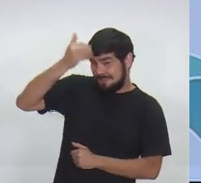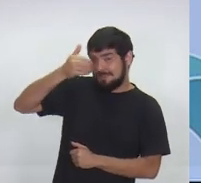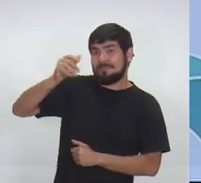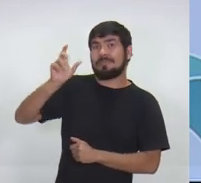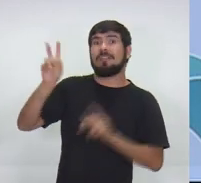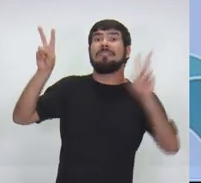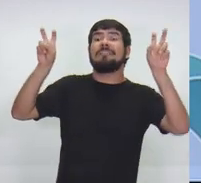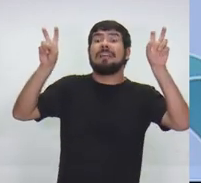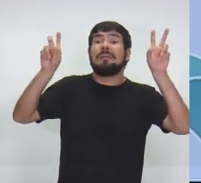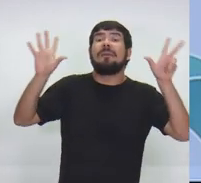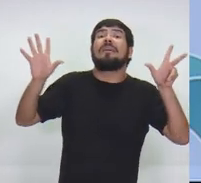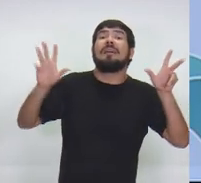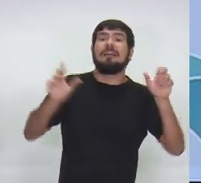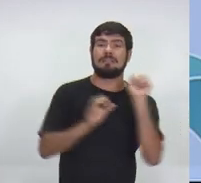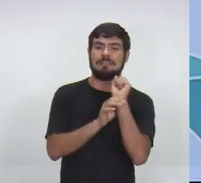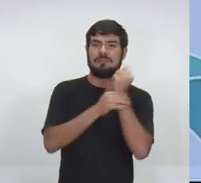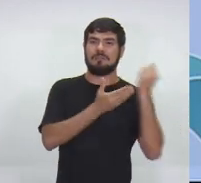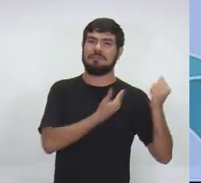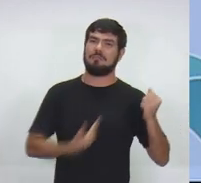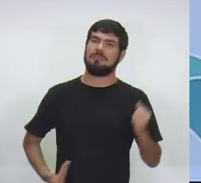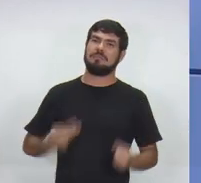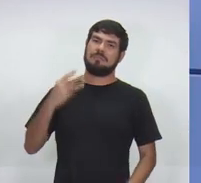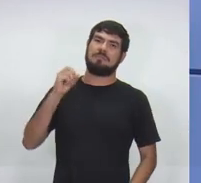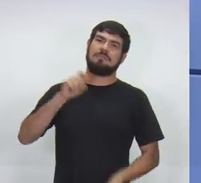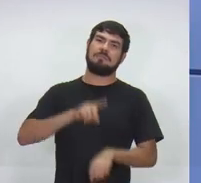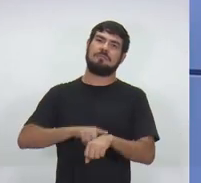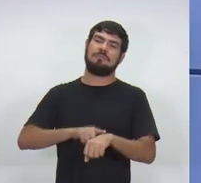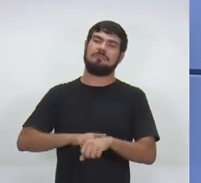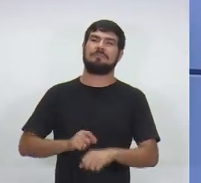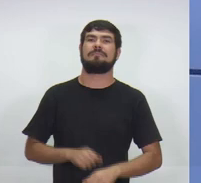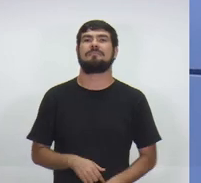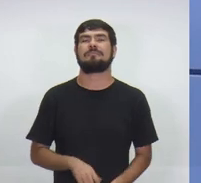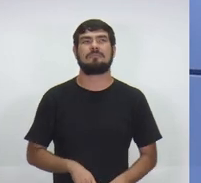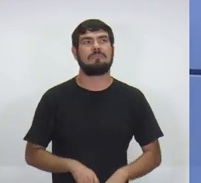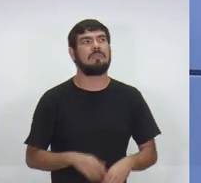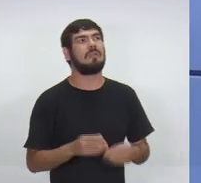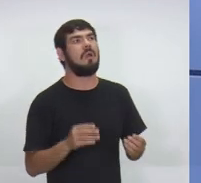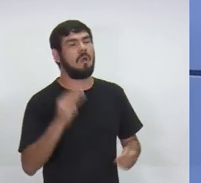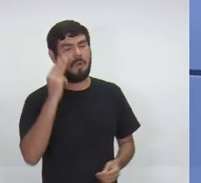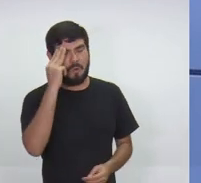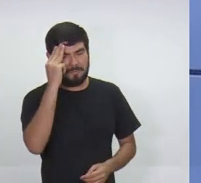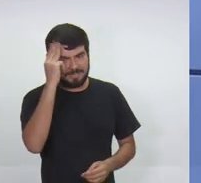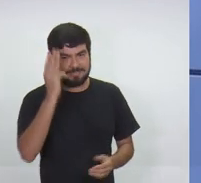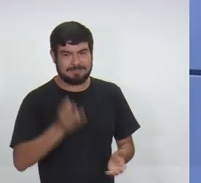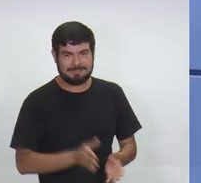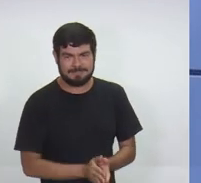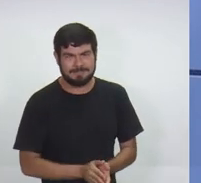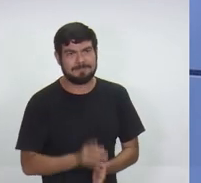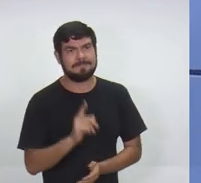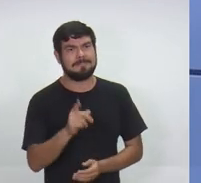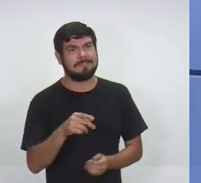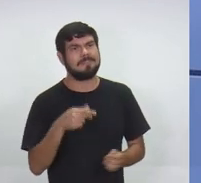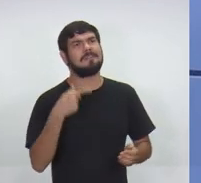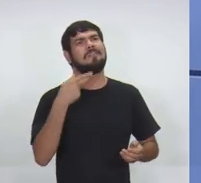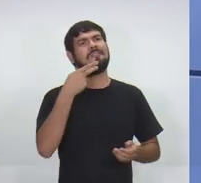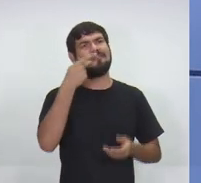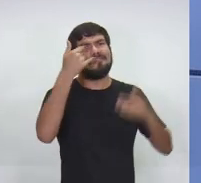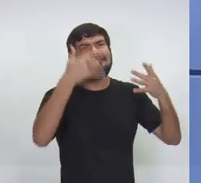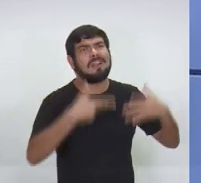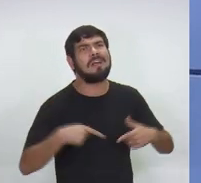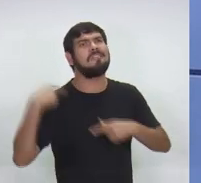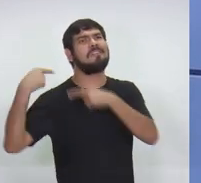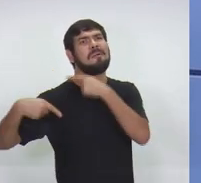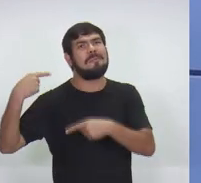candidato é o tema da segurança pública 30 segundos principal candidato omar aziz foi colocado nos debates nas entrevistas